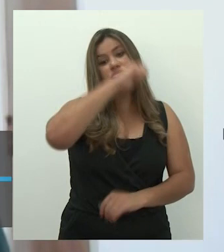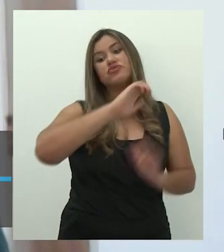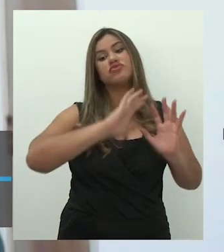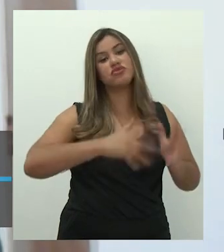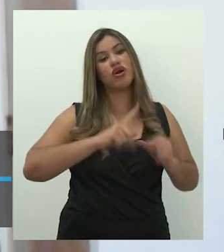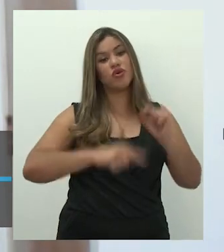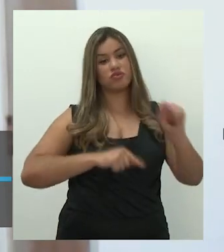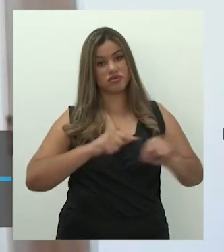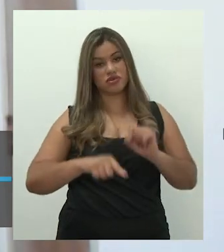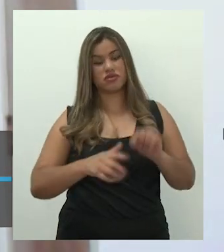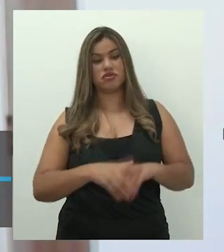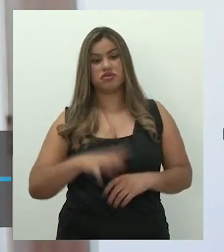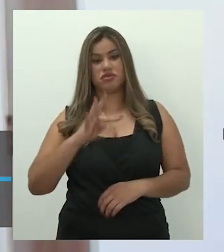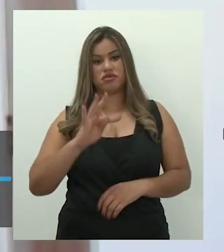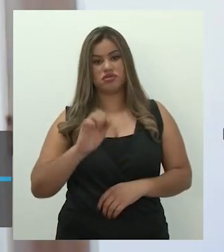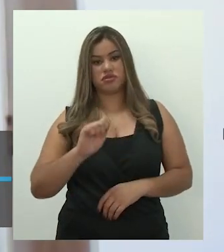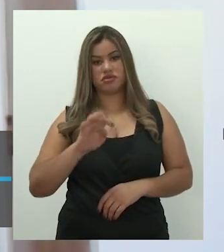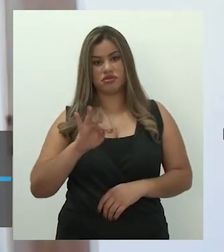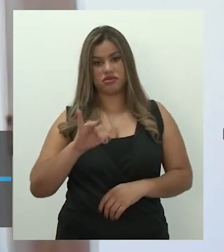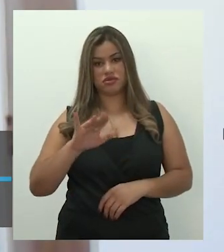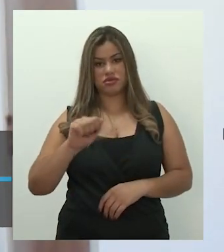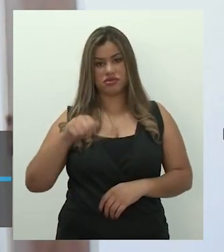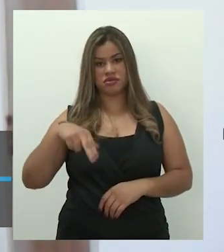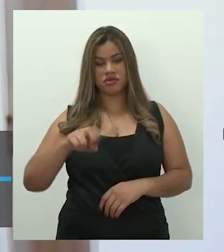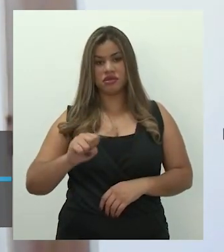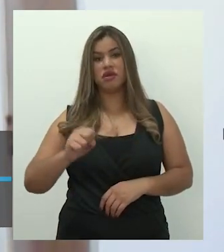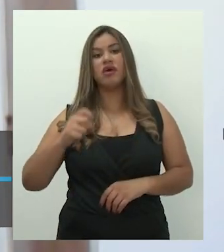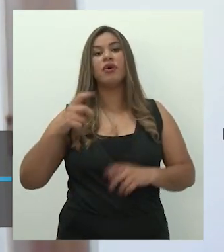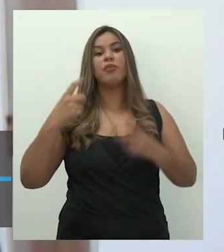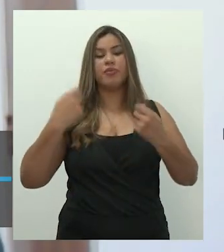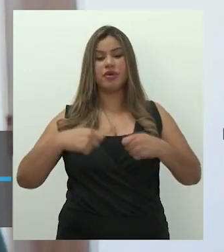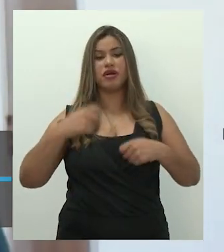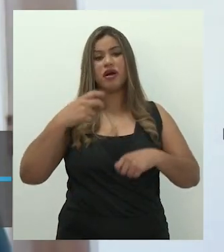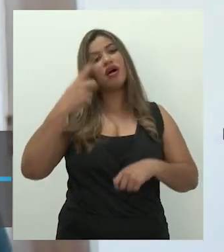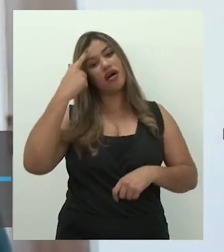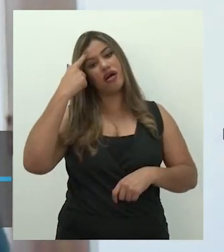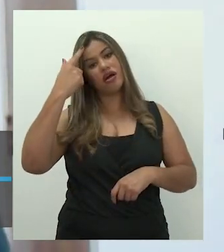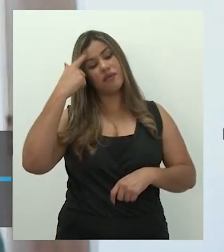Professora Tatiane falou sobre a noção de igualdade. Professora